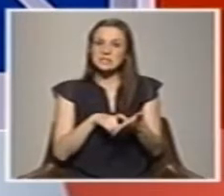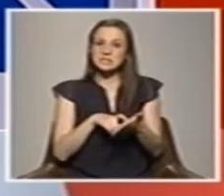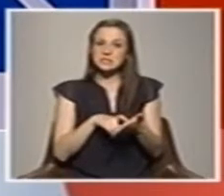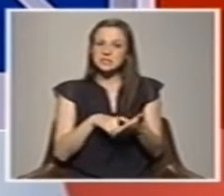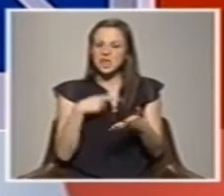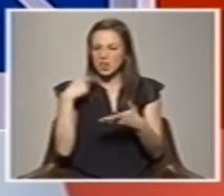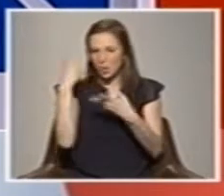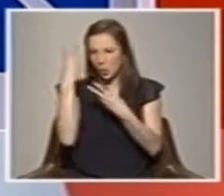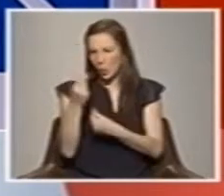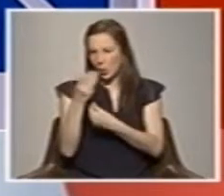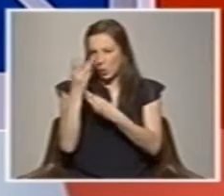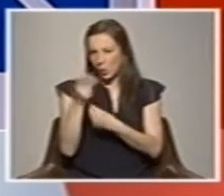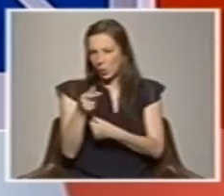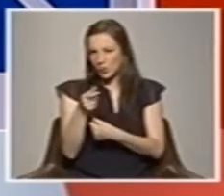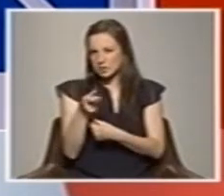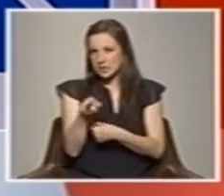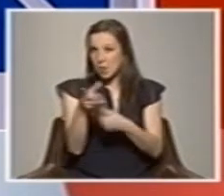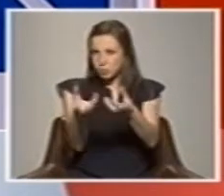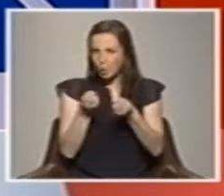contas a essa poupança.